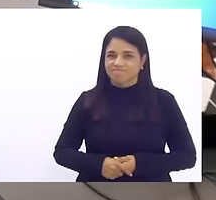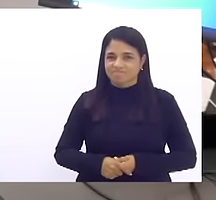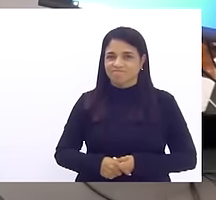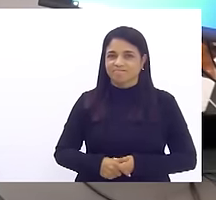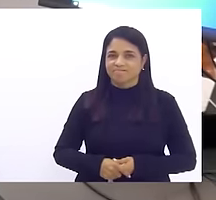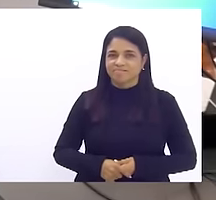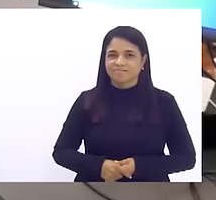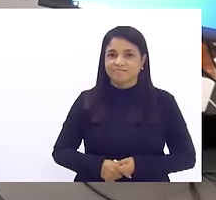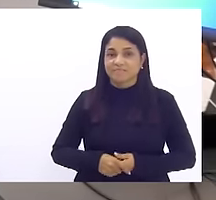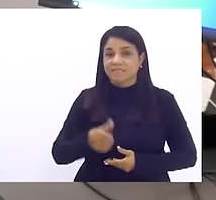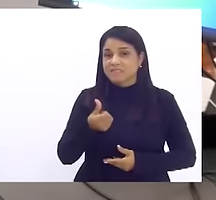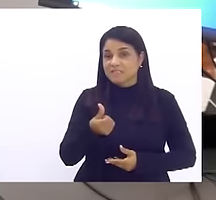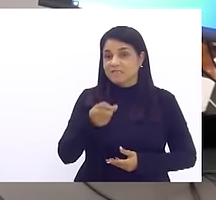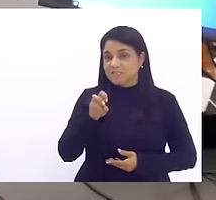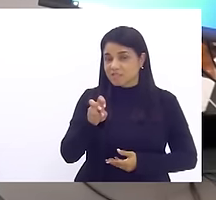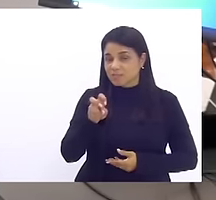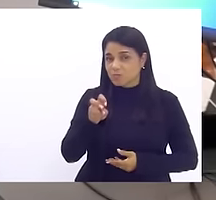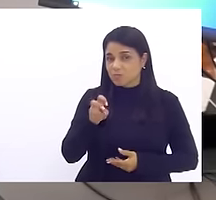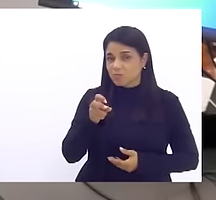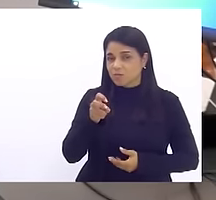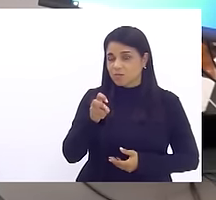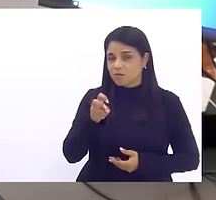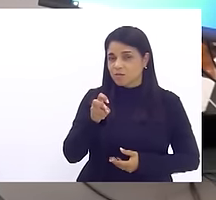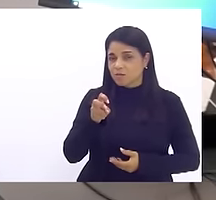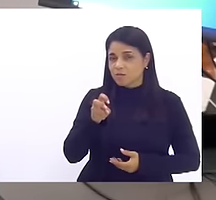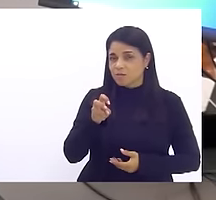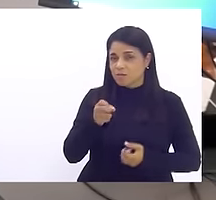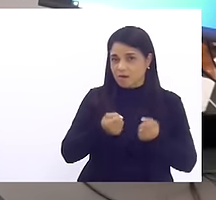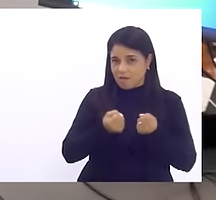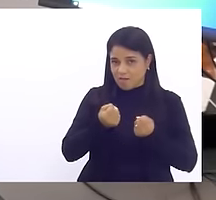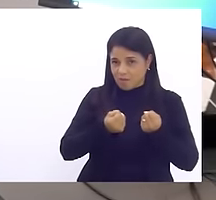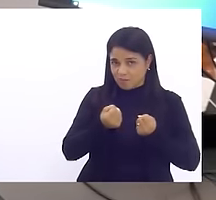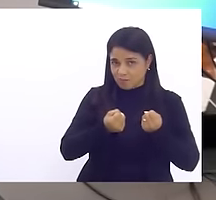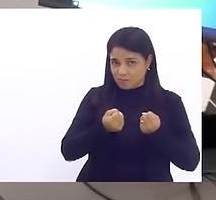65 a gente fiscaliza os 92